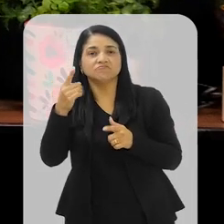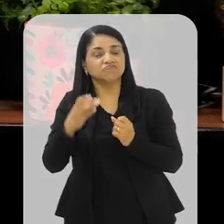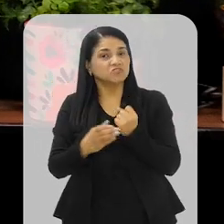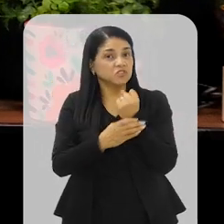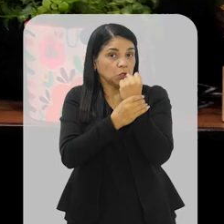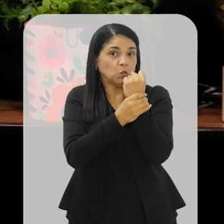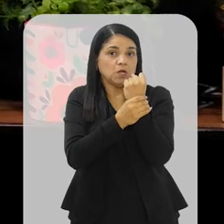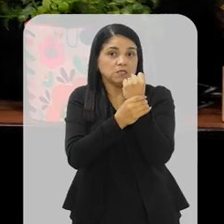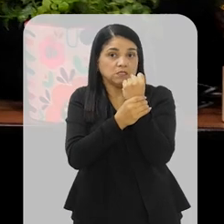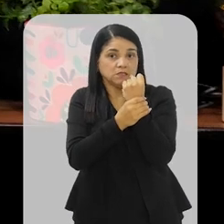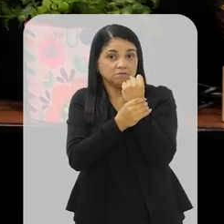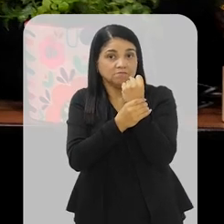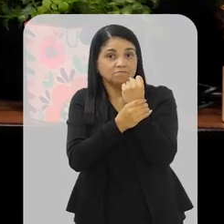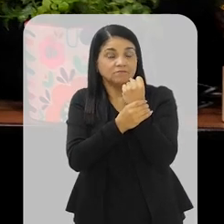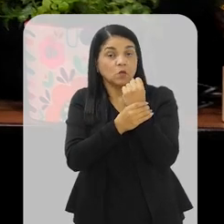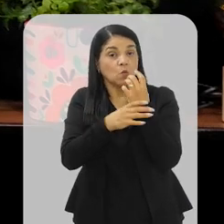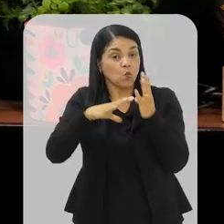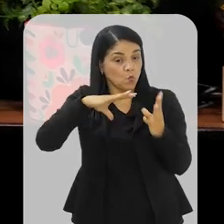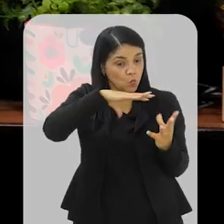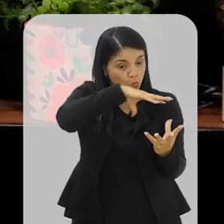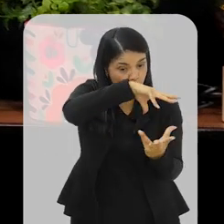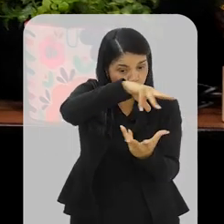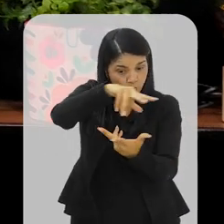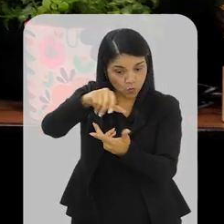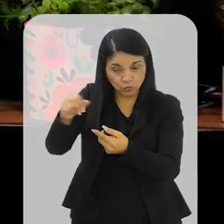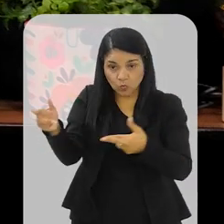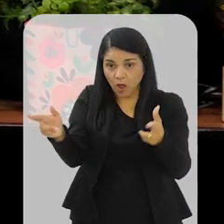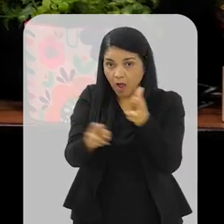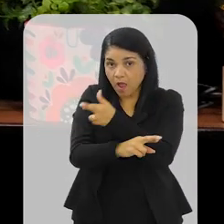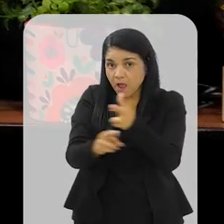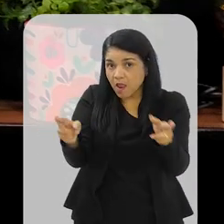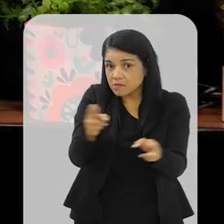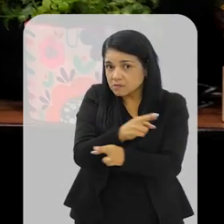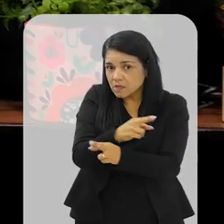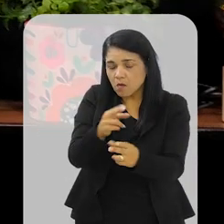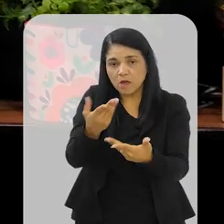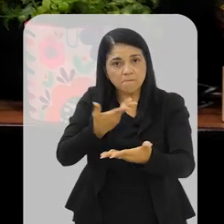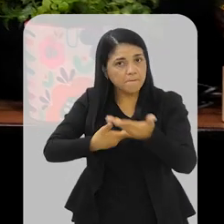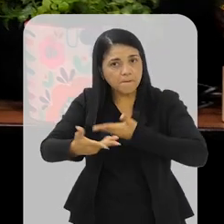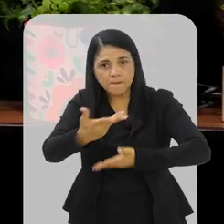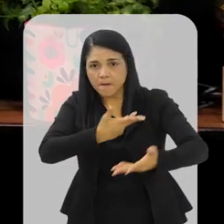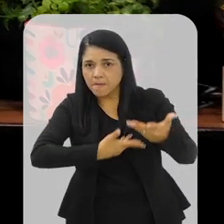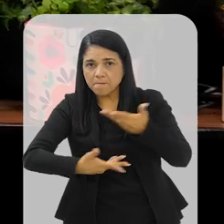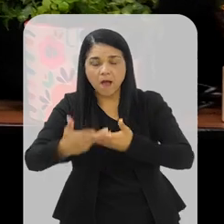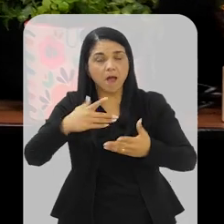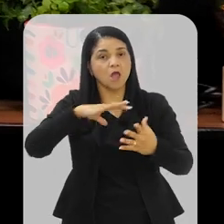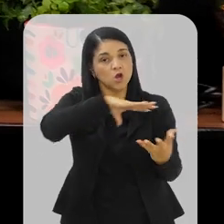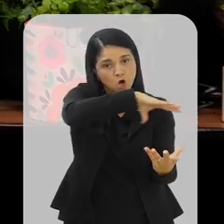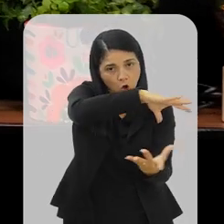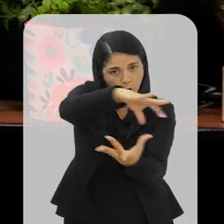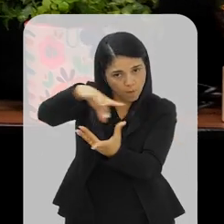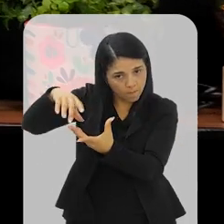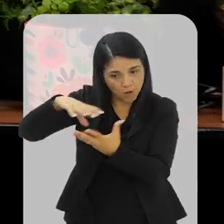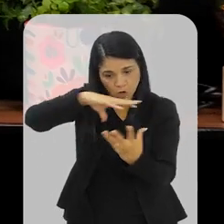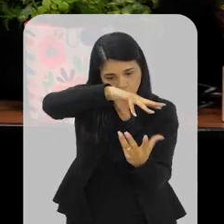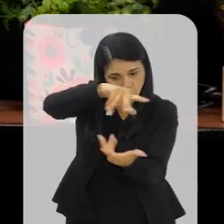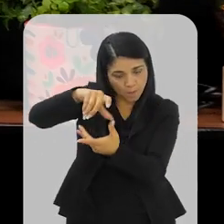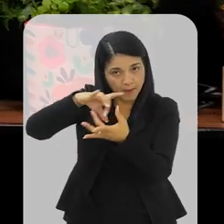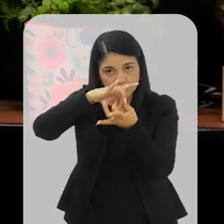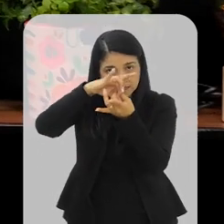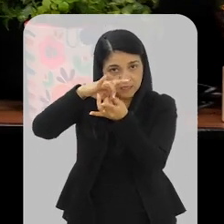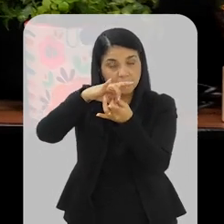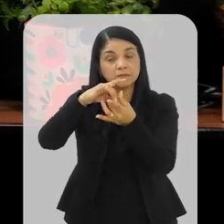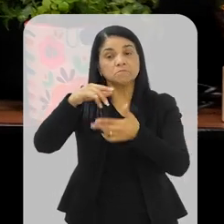suposta segurança o mundo Ele é dinâmico as relações são extremamente dinâmicas elas são globalizadas as pessoas